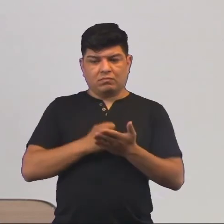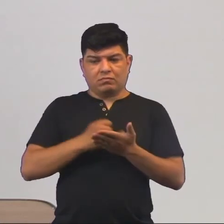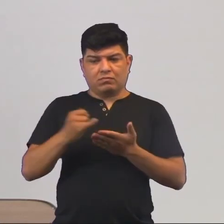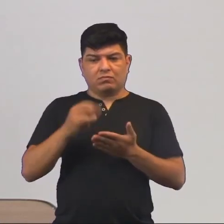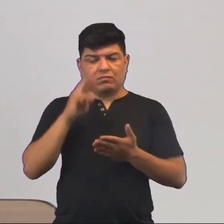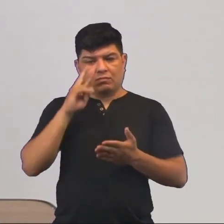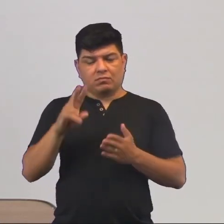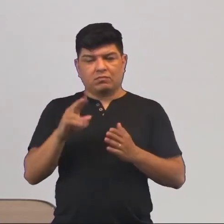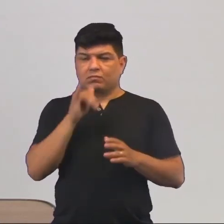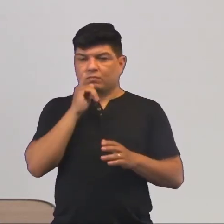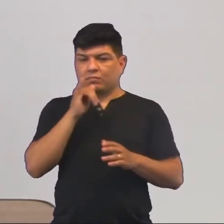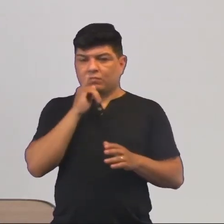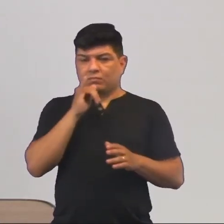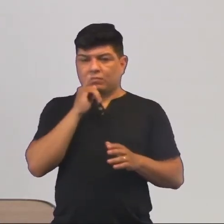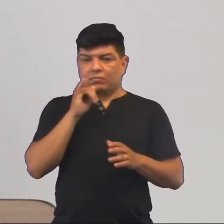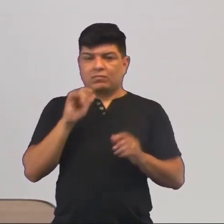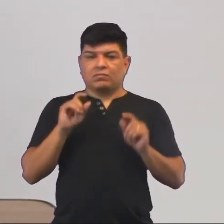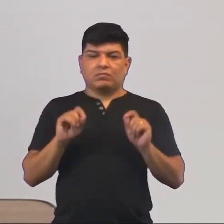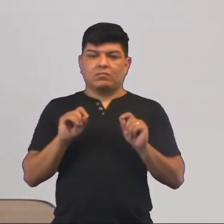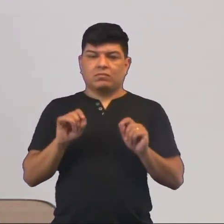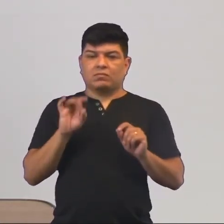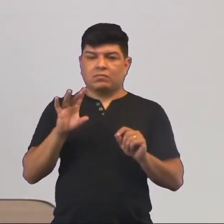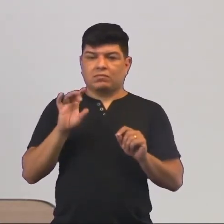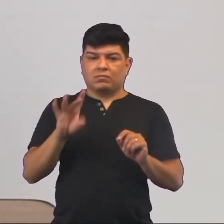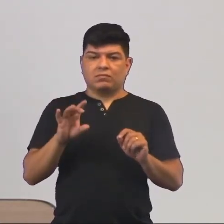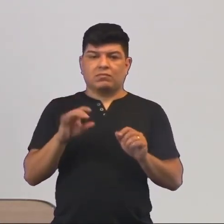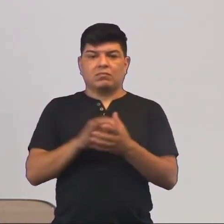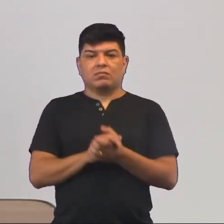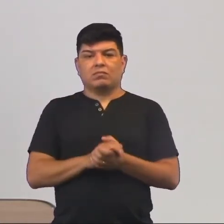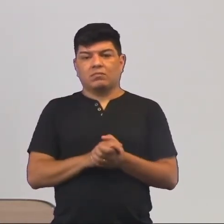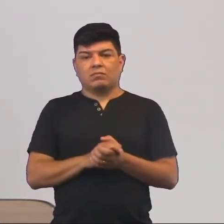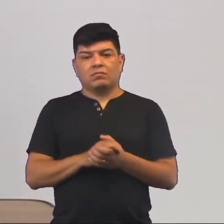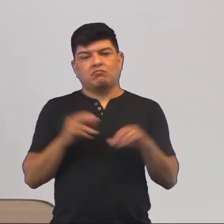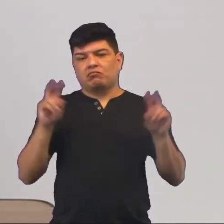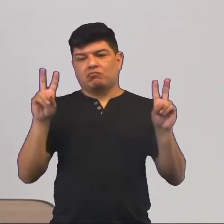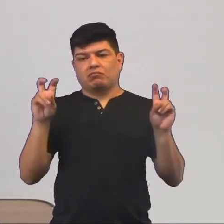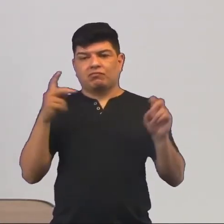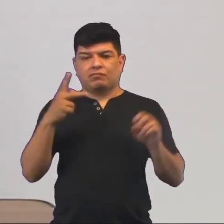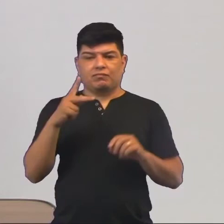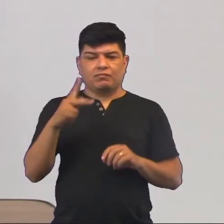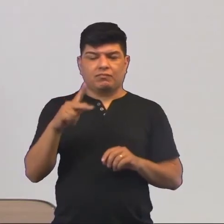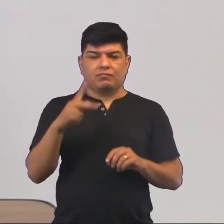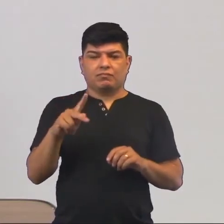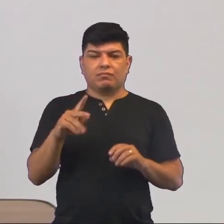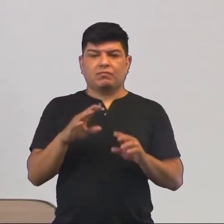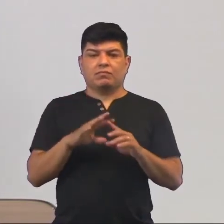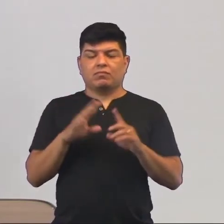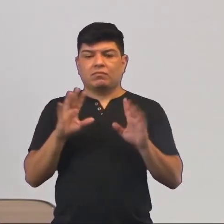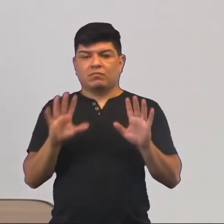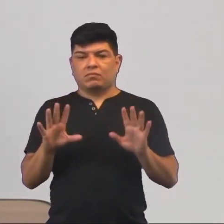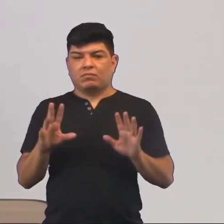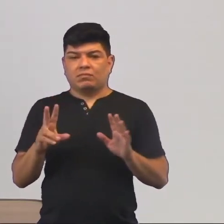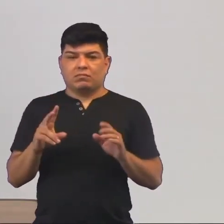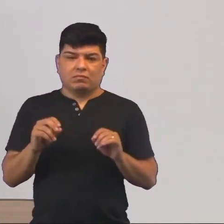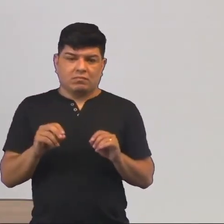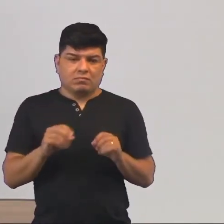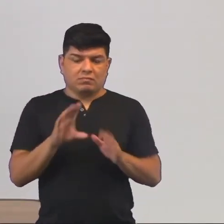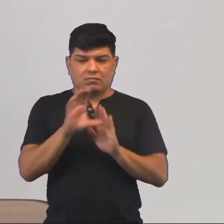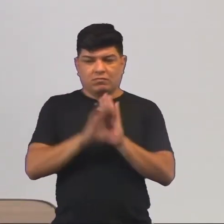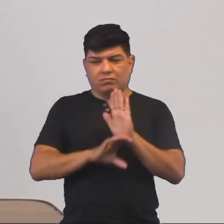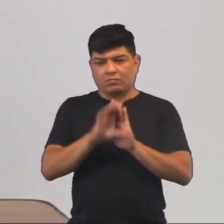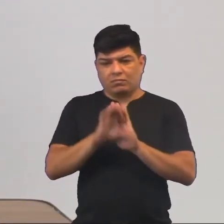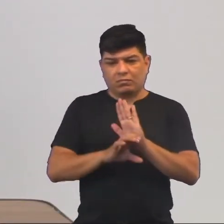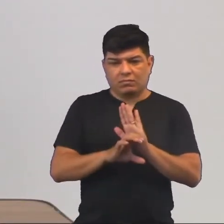a gente viu o exemplo da vacina aí. Só uma sugestão. Você vai pegar um assunto do seu interesse. Aí você vai pegar o verbete, ou seja, o